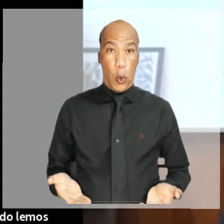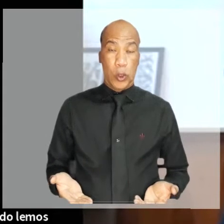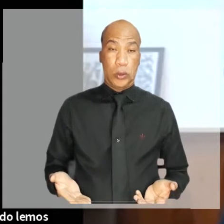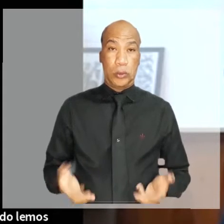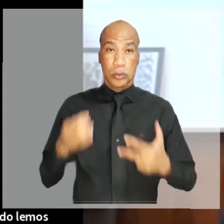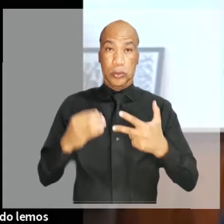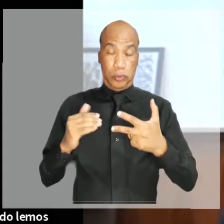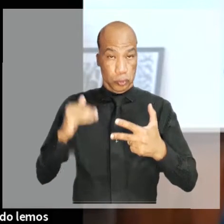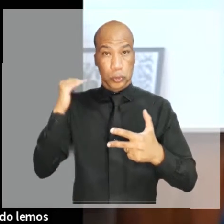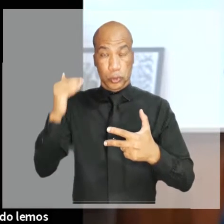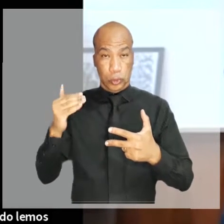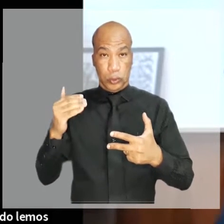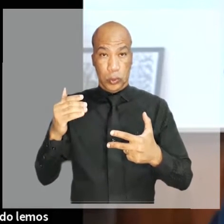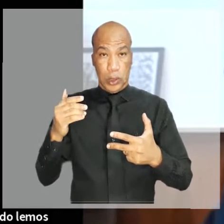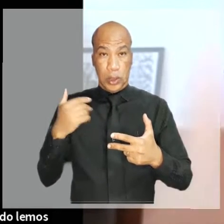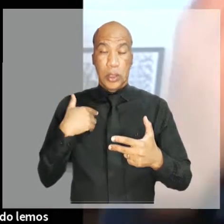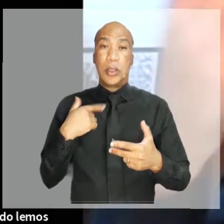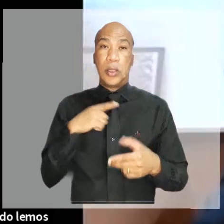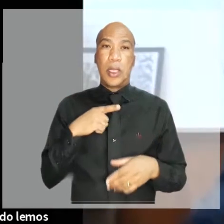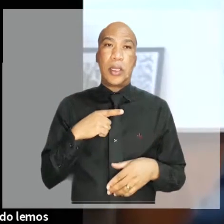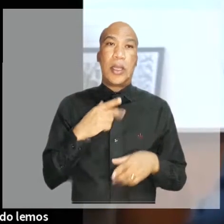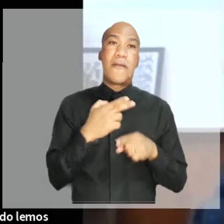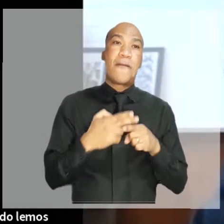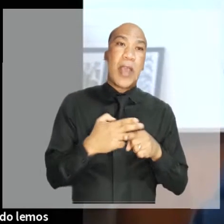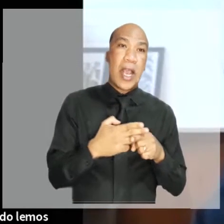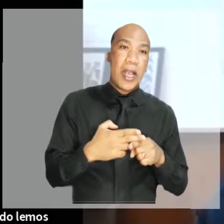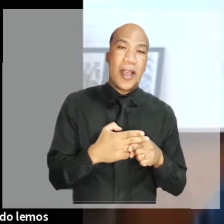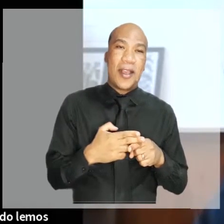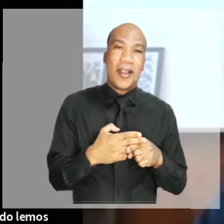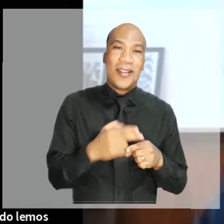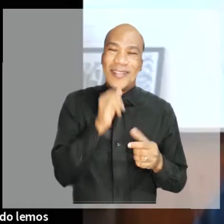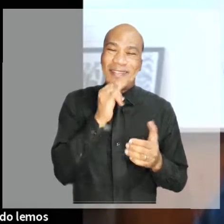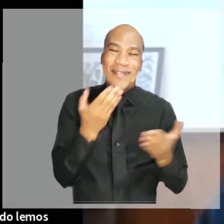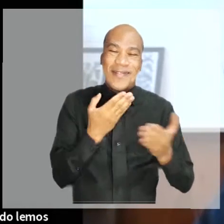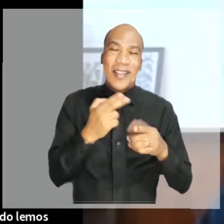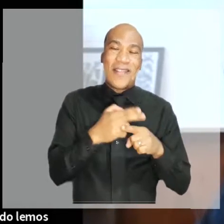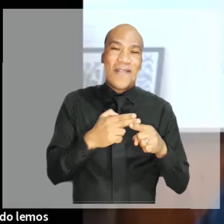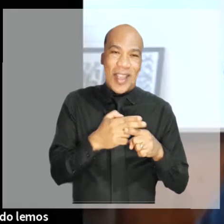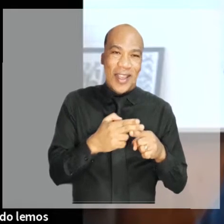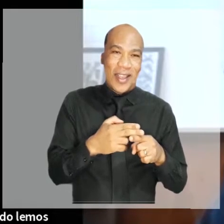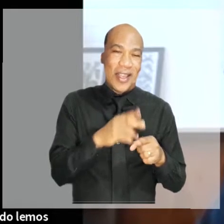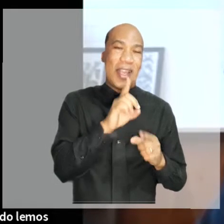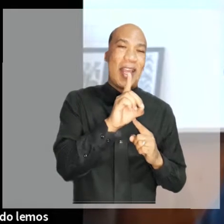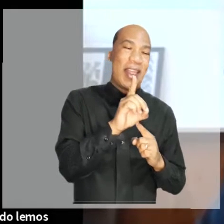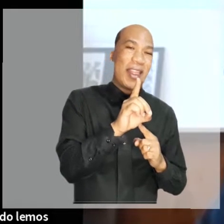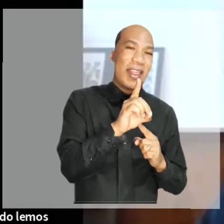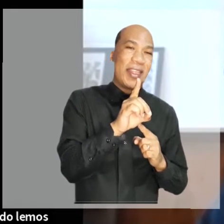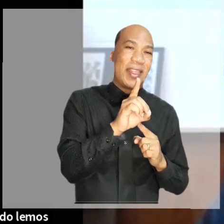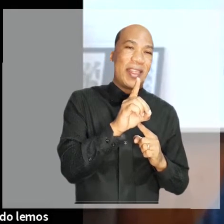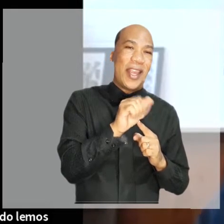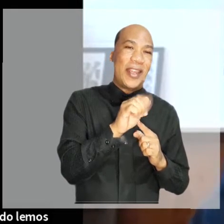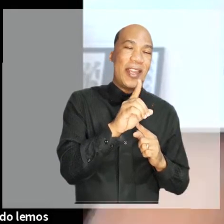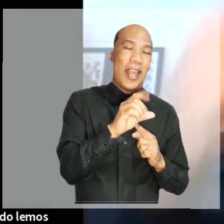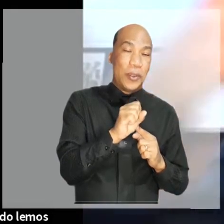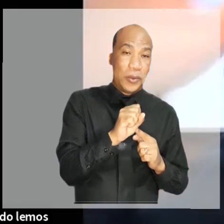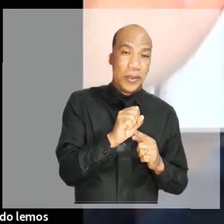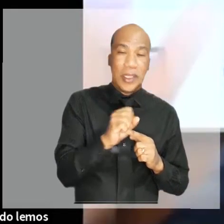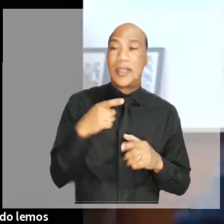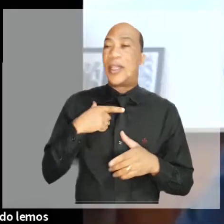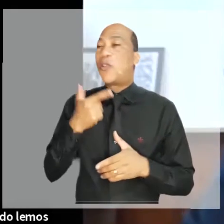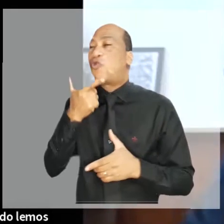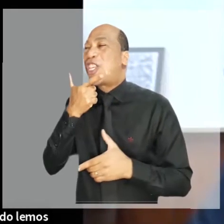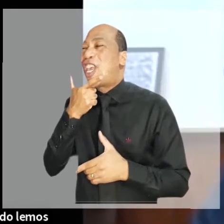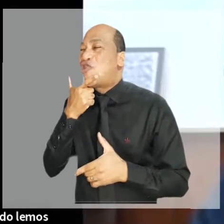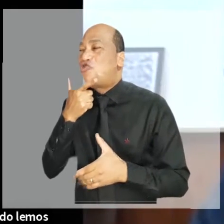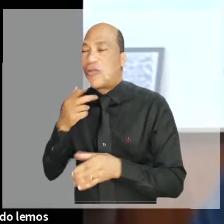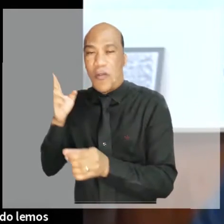a faca, que são os dados, e o queijo, que é a administração judiciária da forma como ela é hoje, para